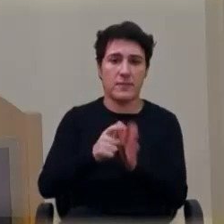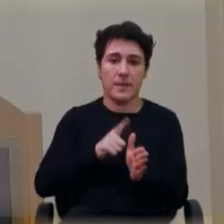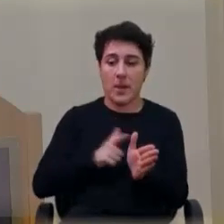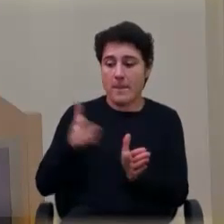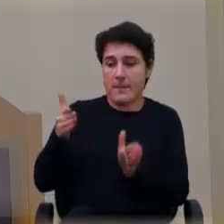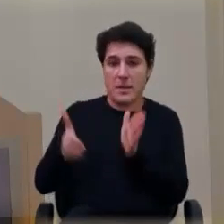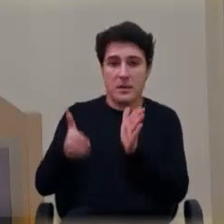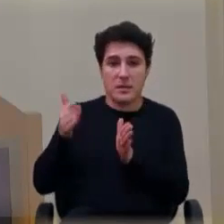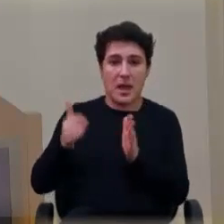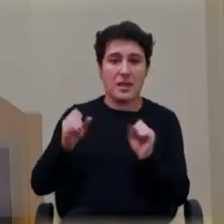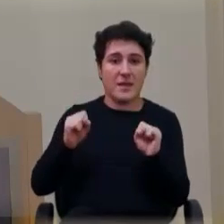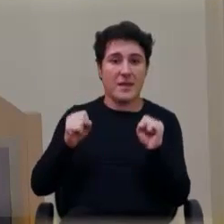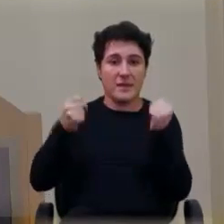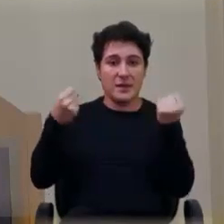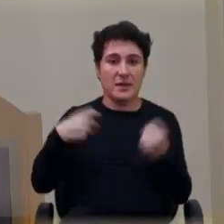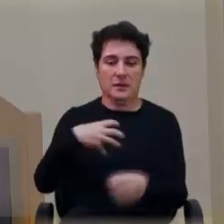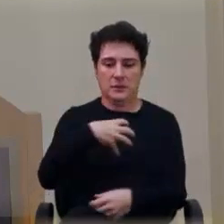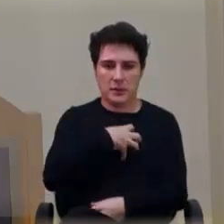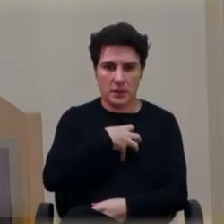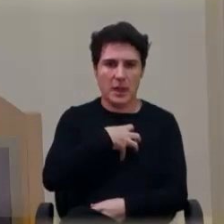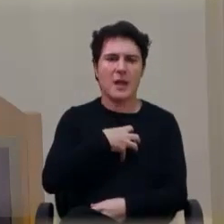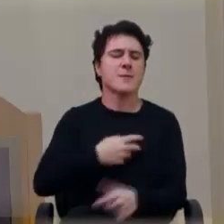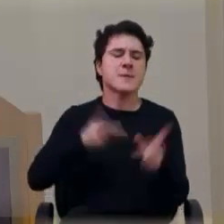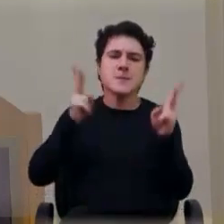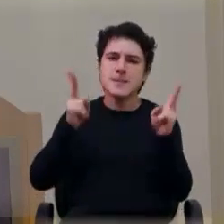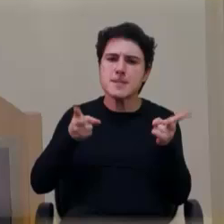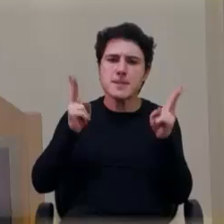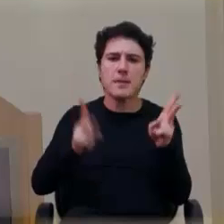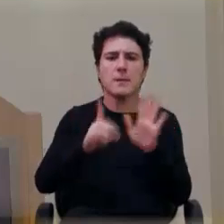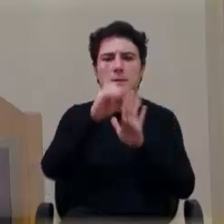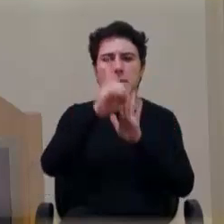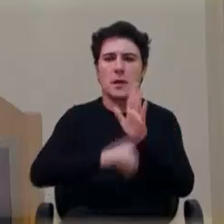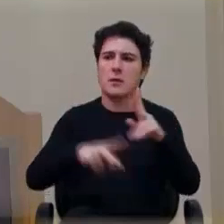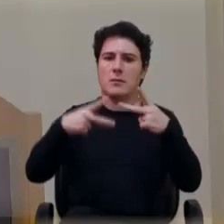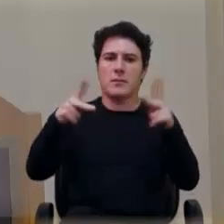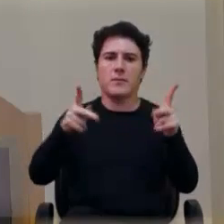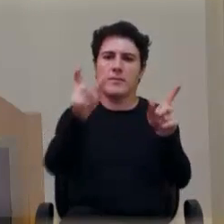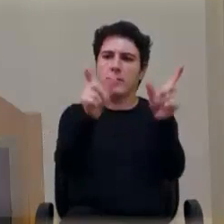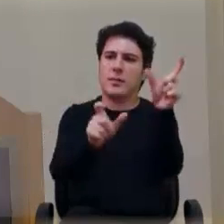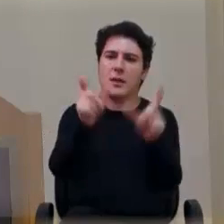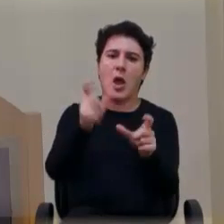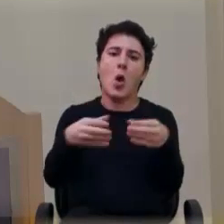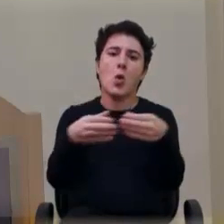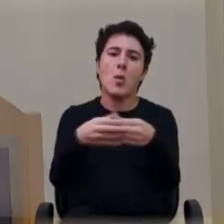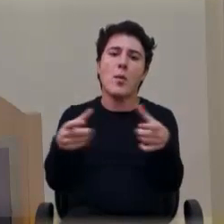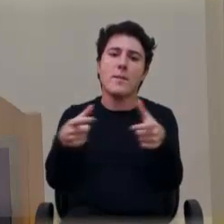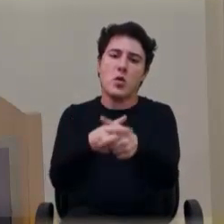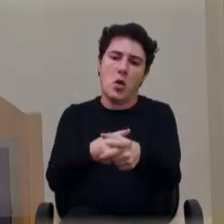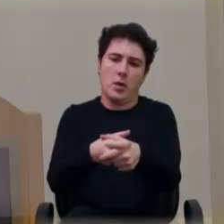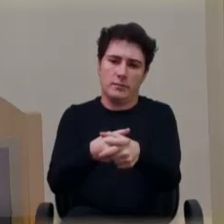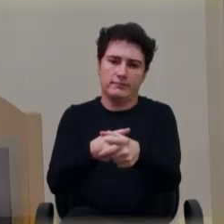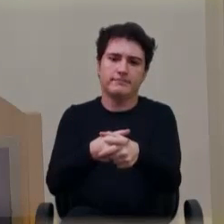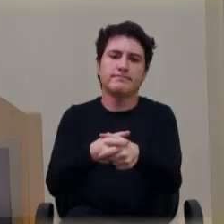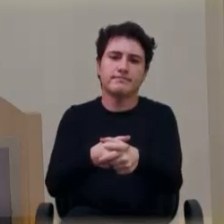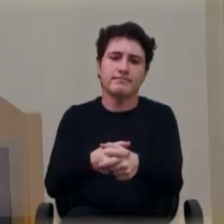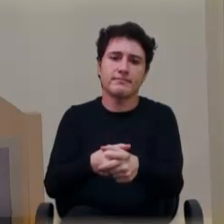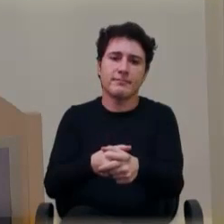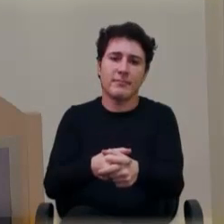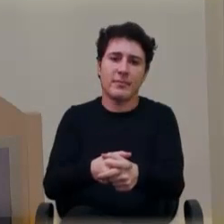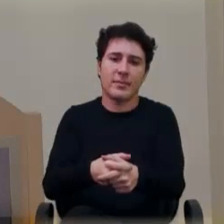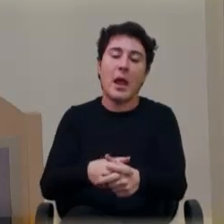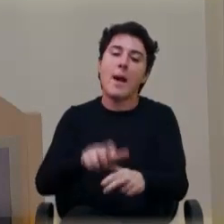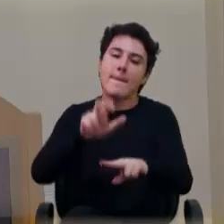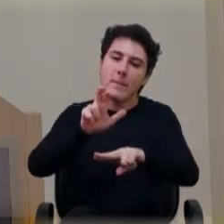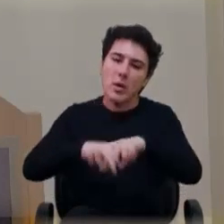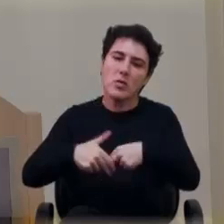mandato que defende de maneira Incondicional os direitos das pessoas memorizadas e mais vulneráveis foi isso